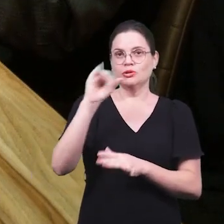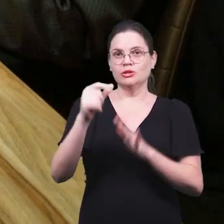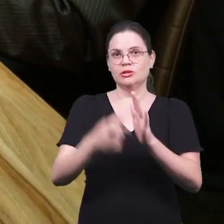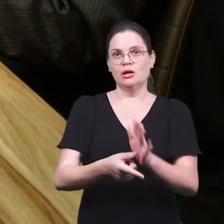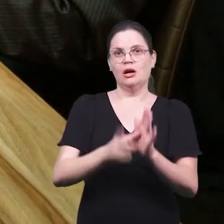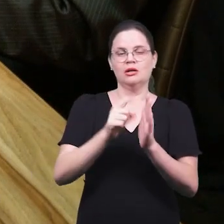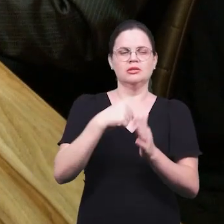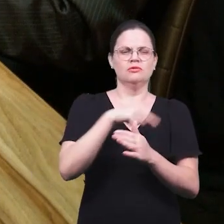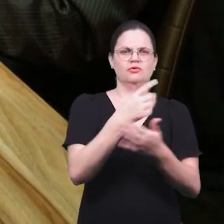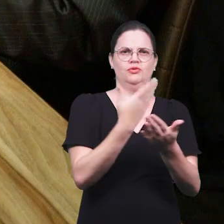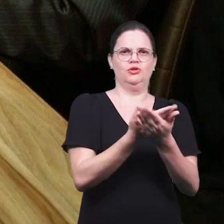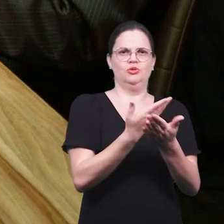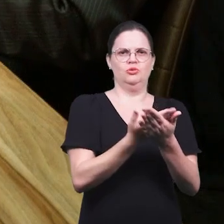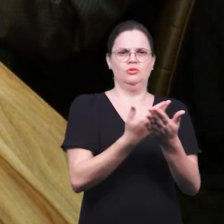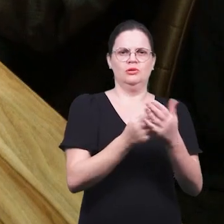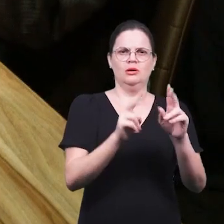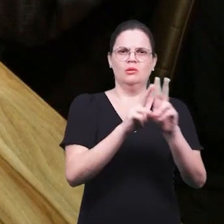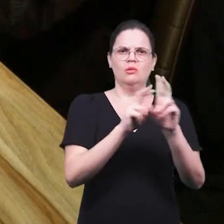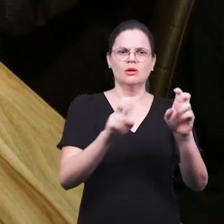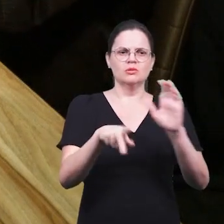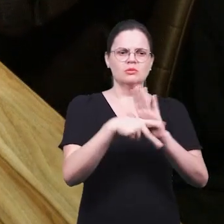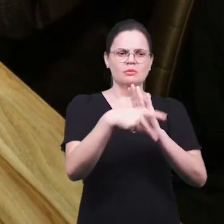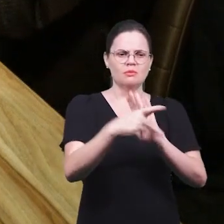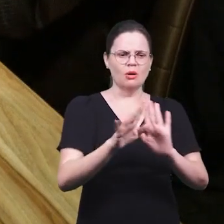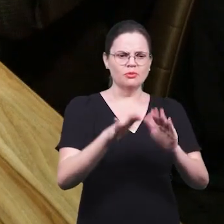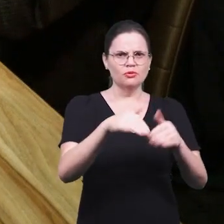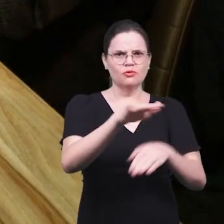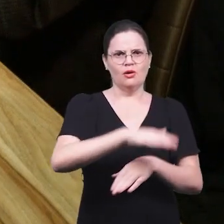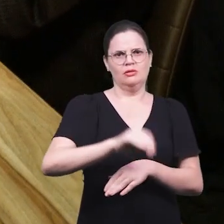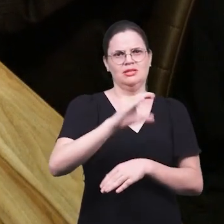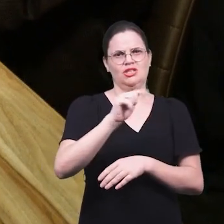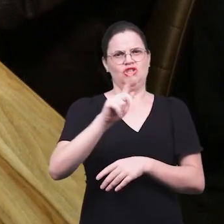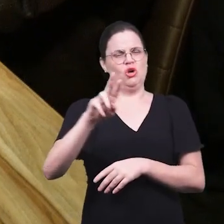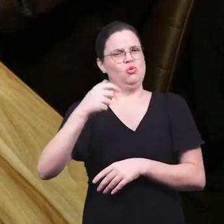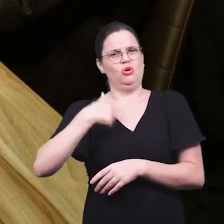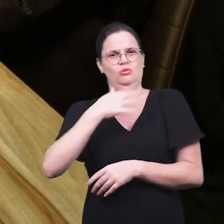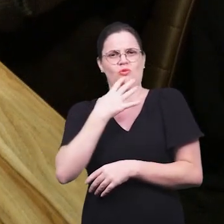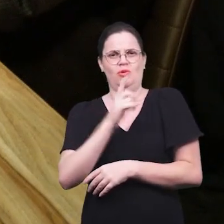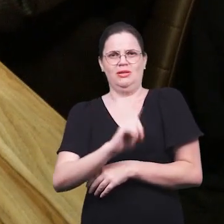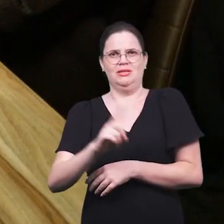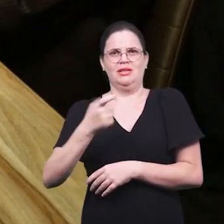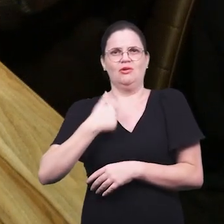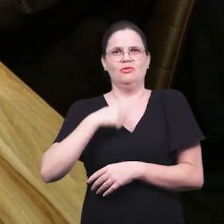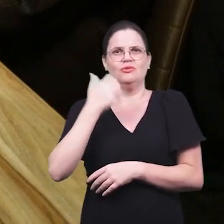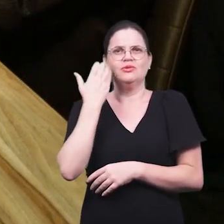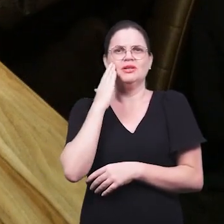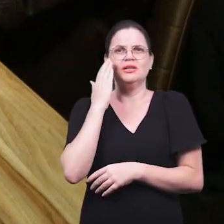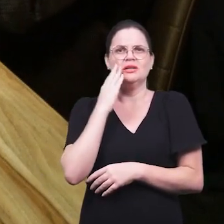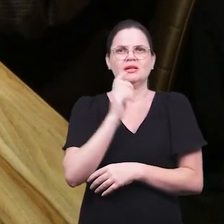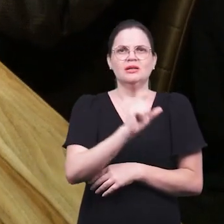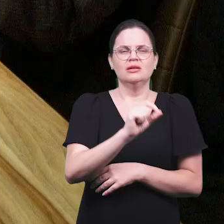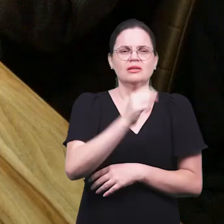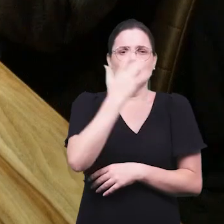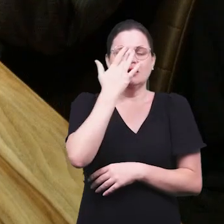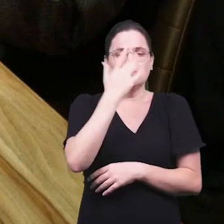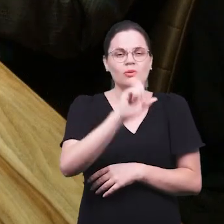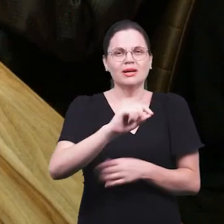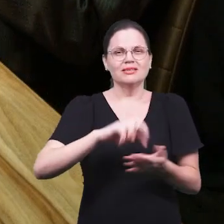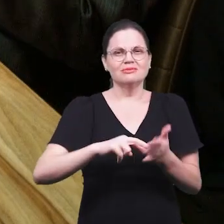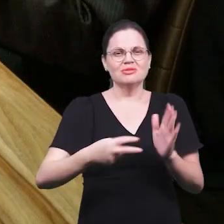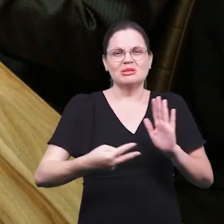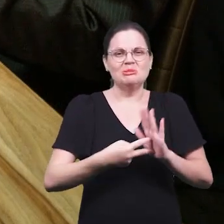nas semanas que antecederam a prova, accountability. Eu fui estudar accountability, que era algo que para mim não